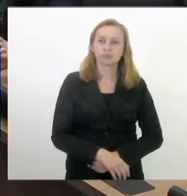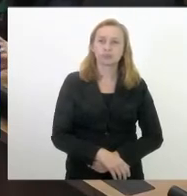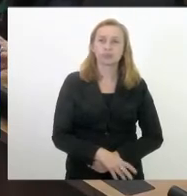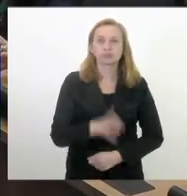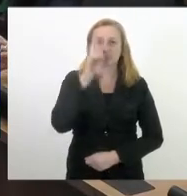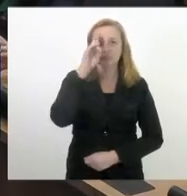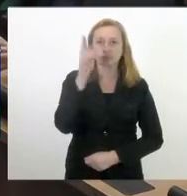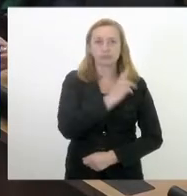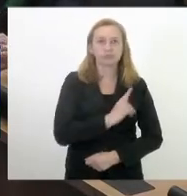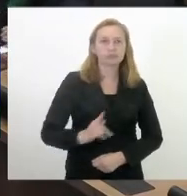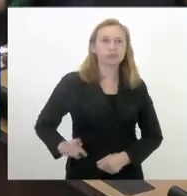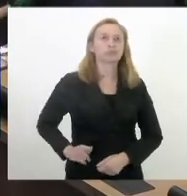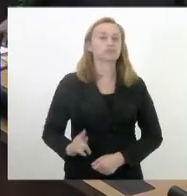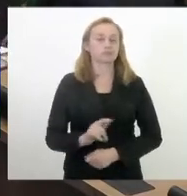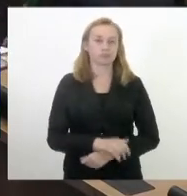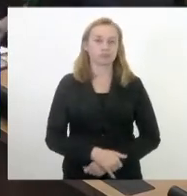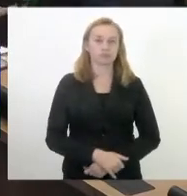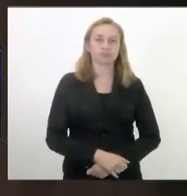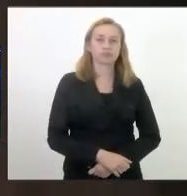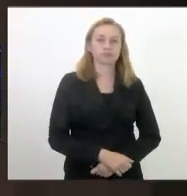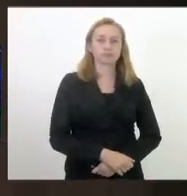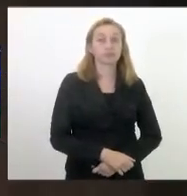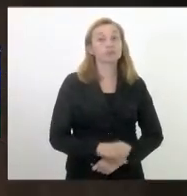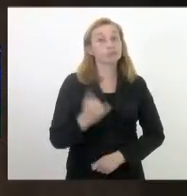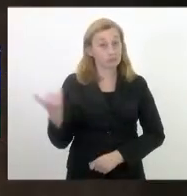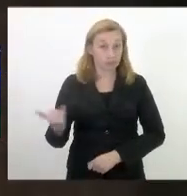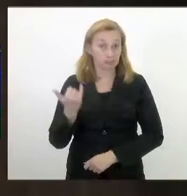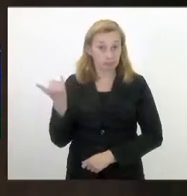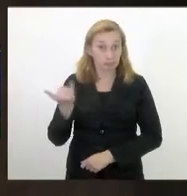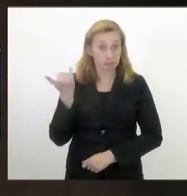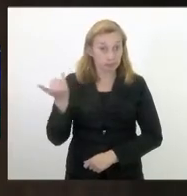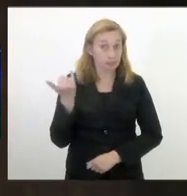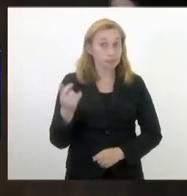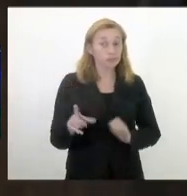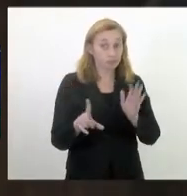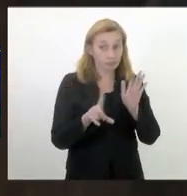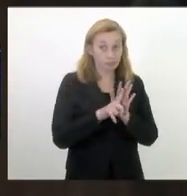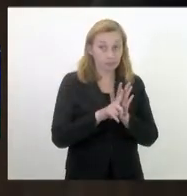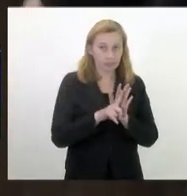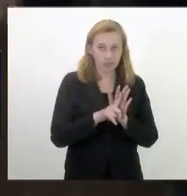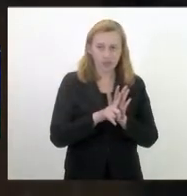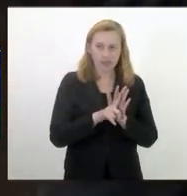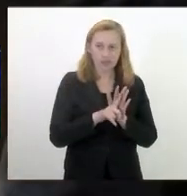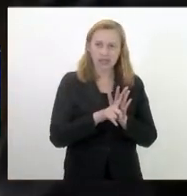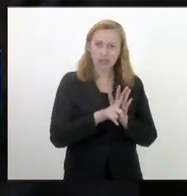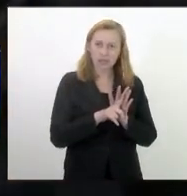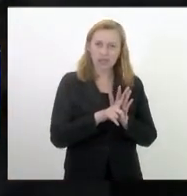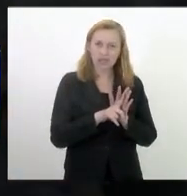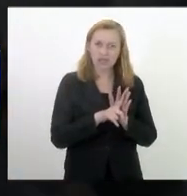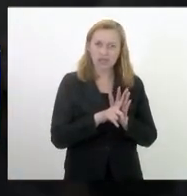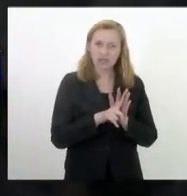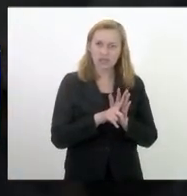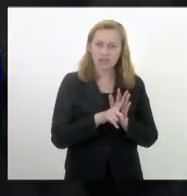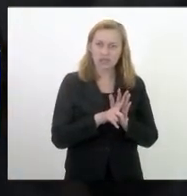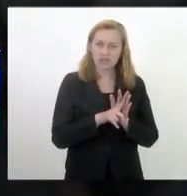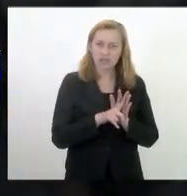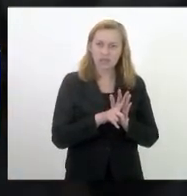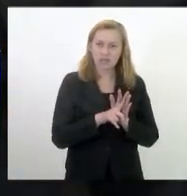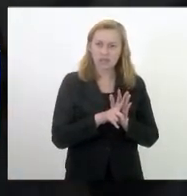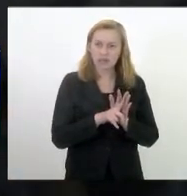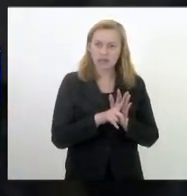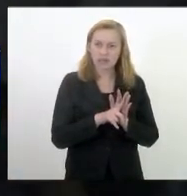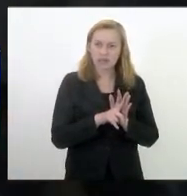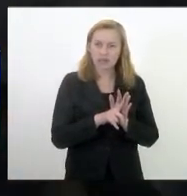Senhor presidente, considerando, por um lado, a importância da lei em si mesma, que nós aprovamos aqui na LERJ, por iniciativa de Vossa